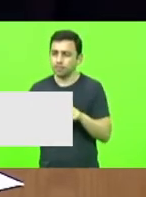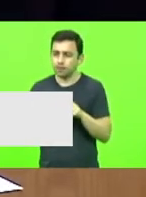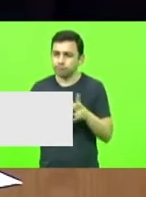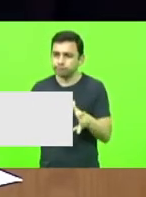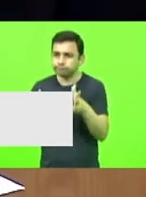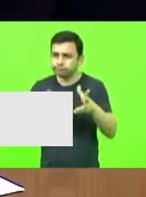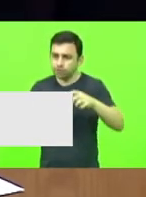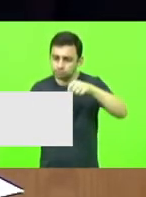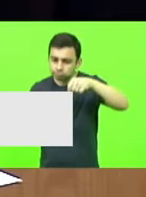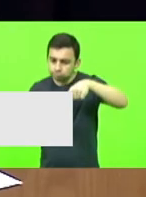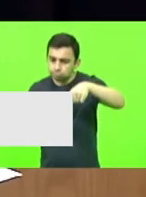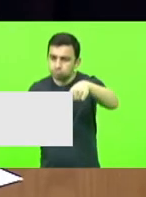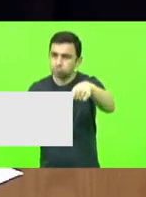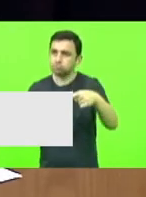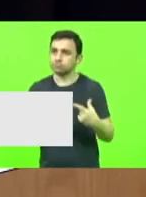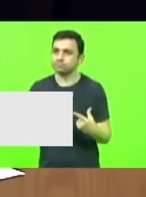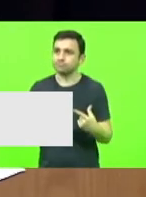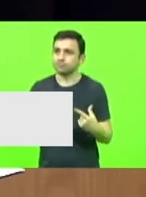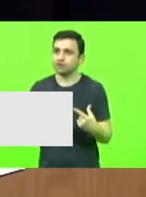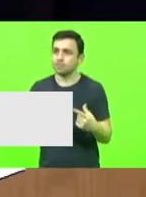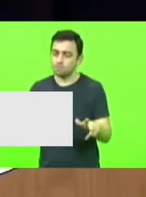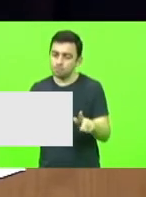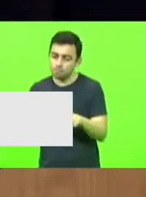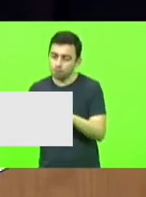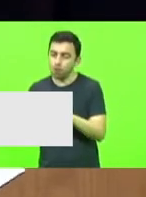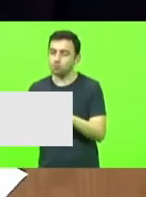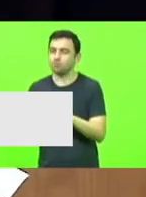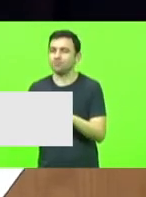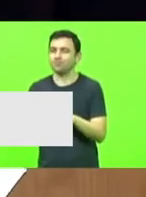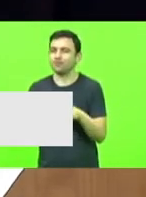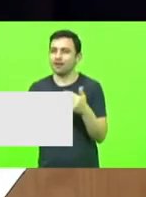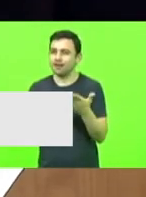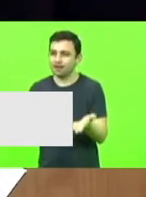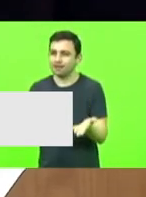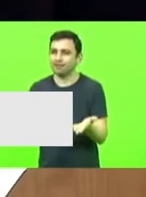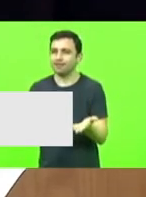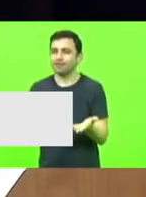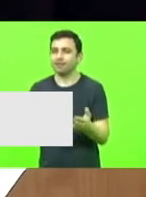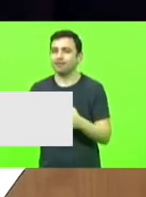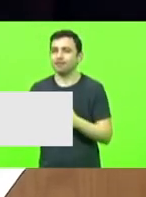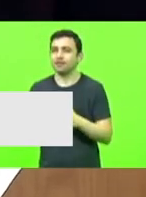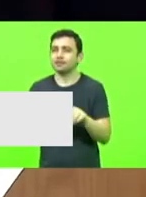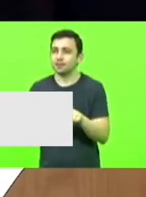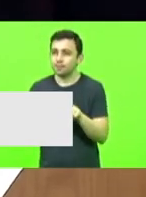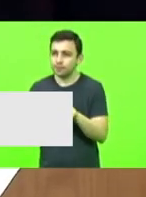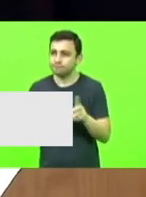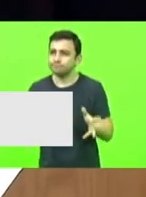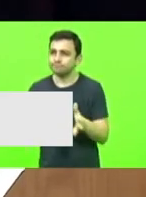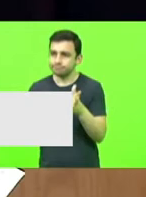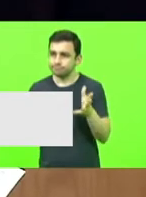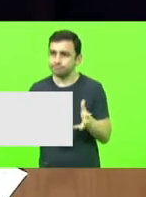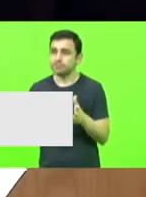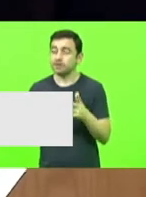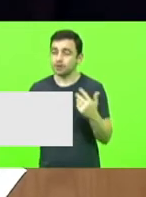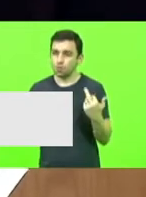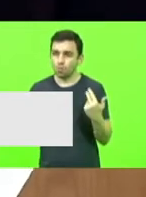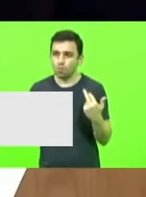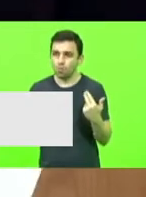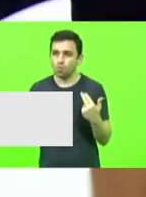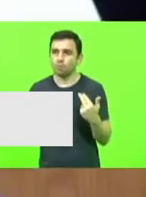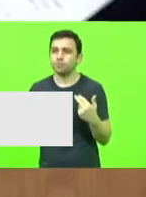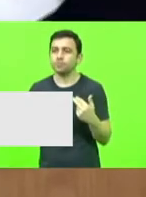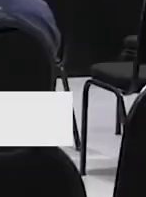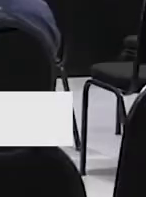plantio de vegetação nativa. O mesmo incentivo que vale para a preservação deve valer para o